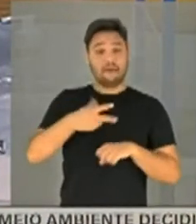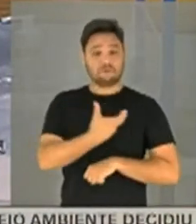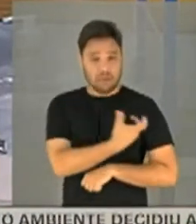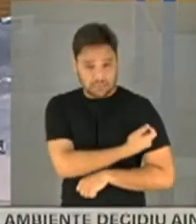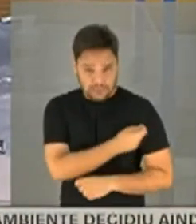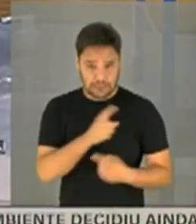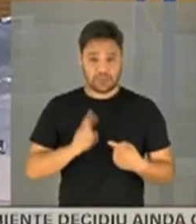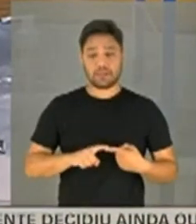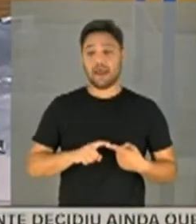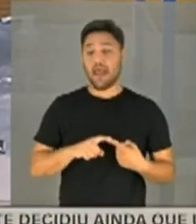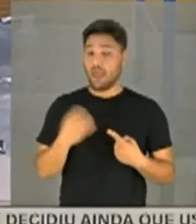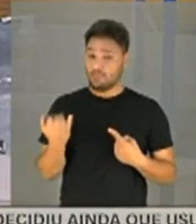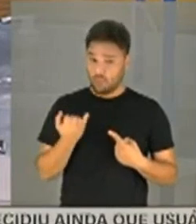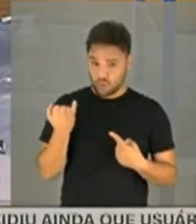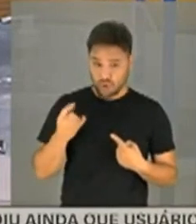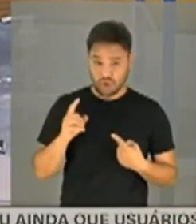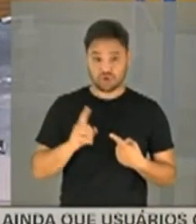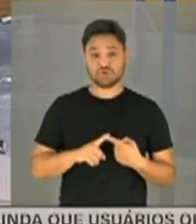é importante,